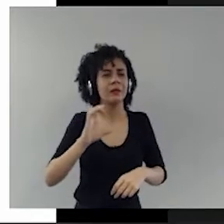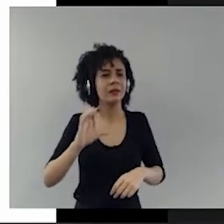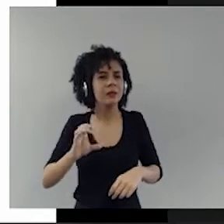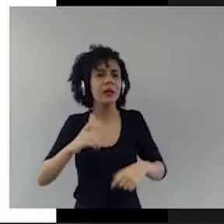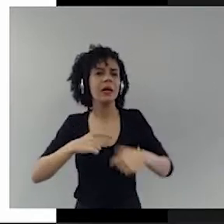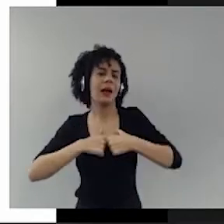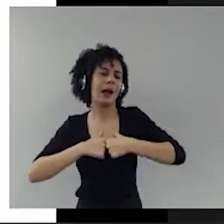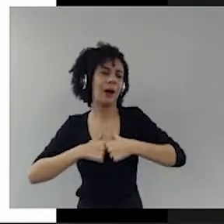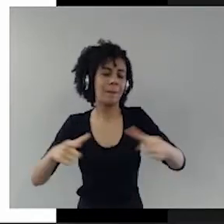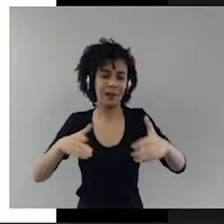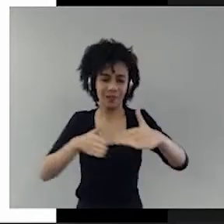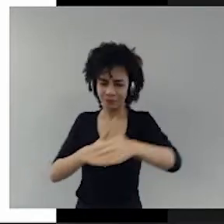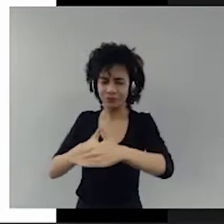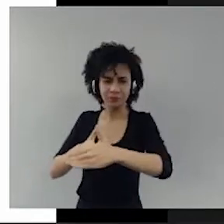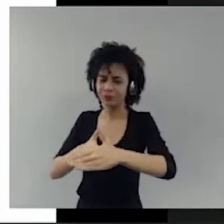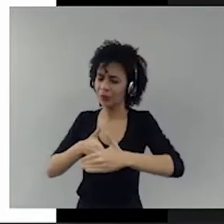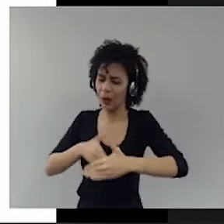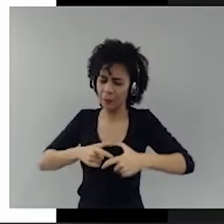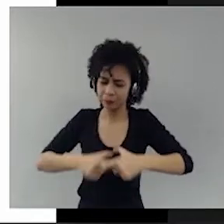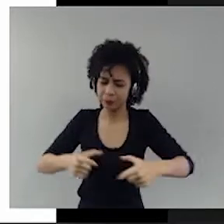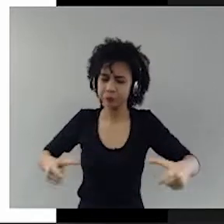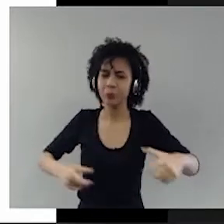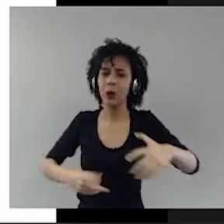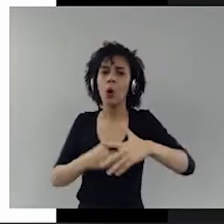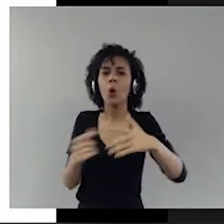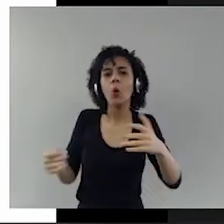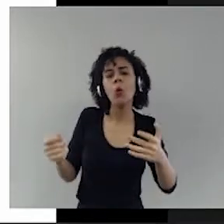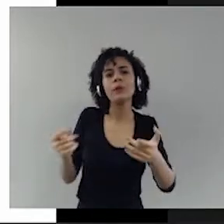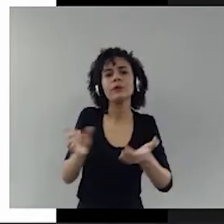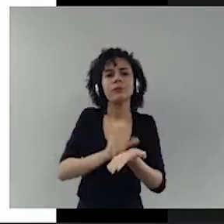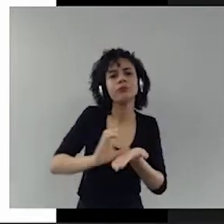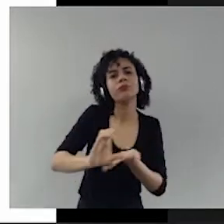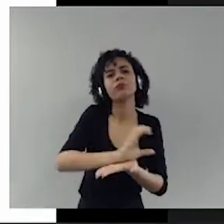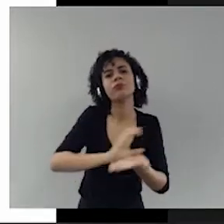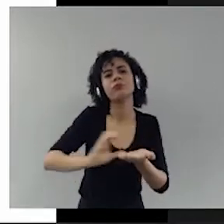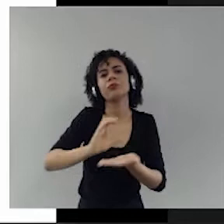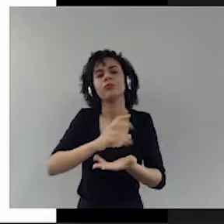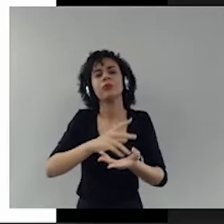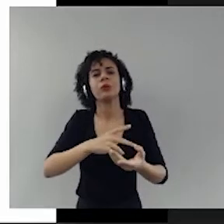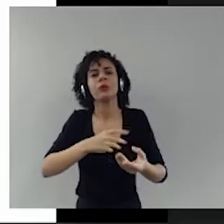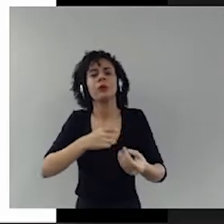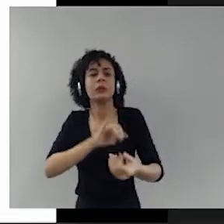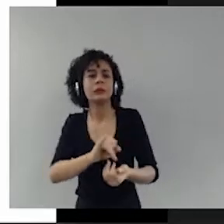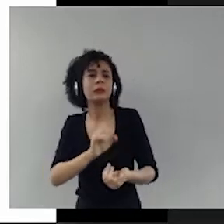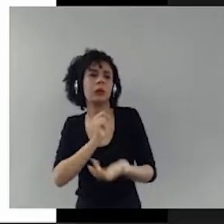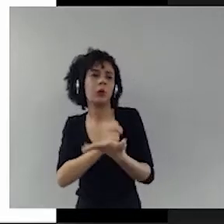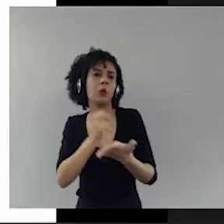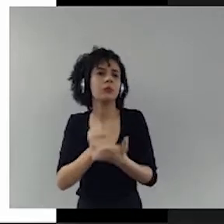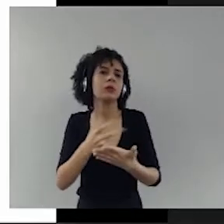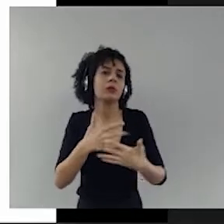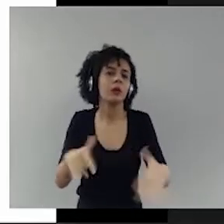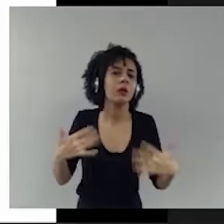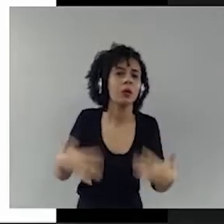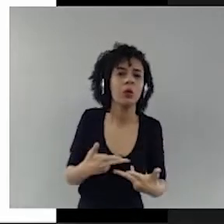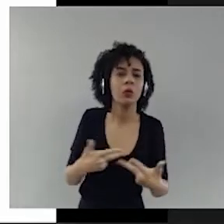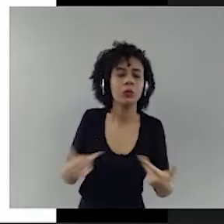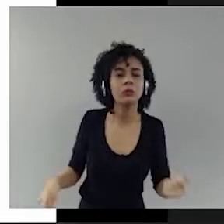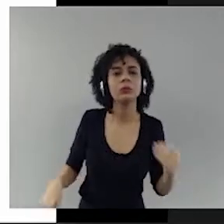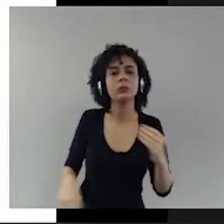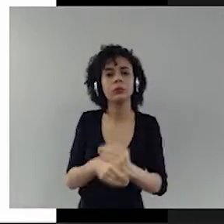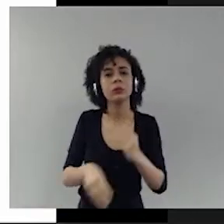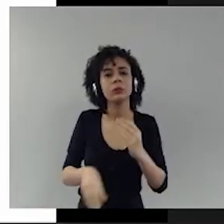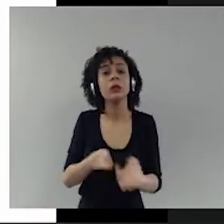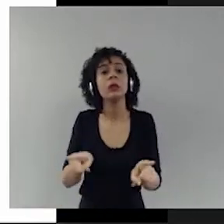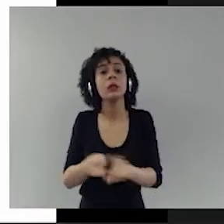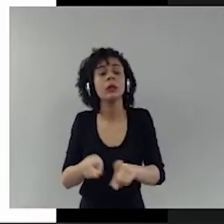aumenta os limites de valores para dispensa para dispensa de licitação em caso de contratações os valores e